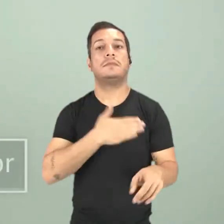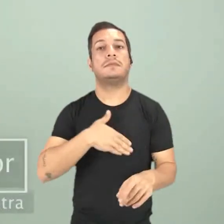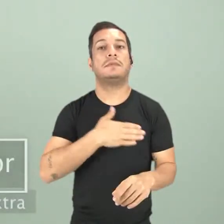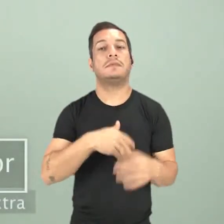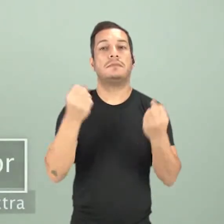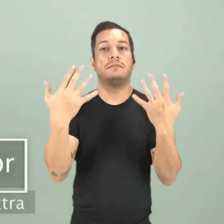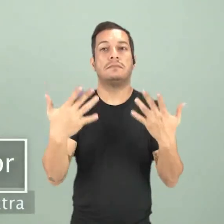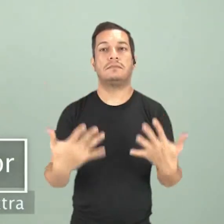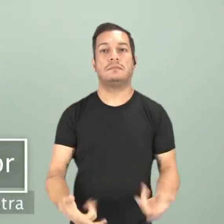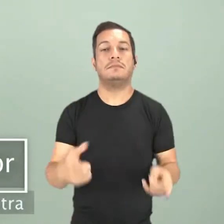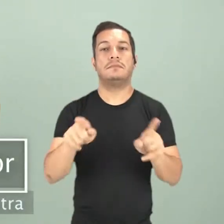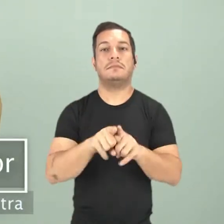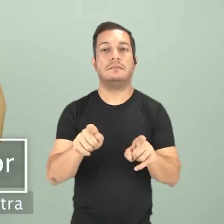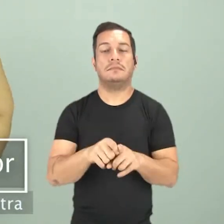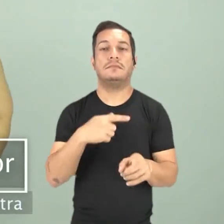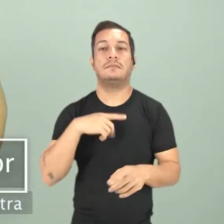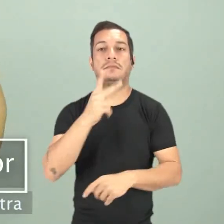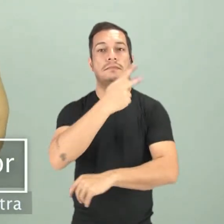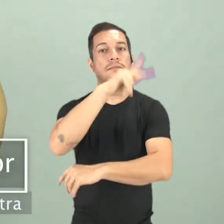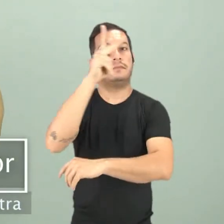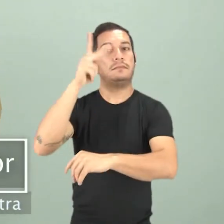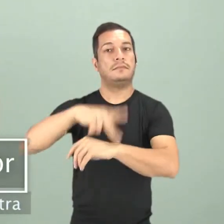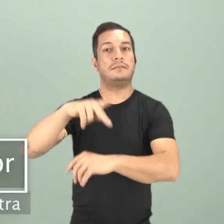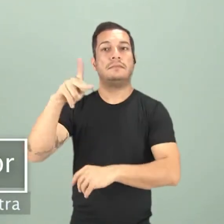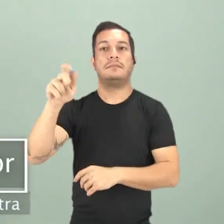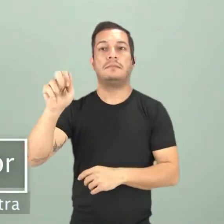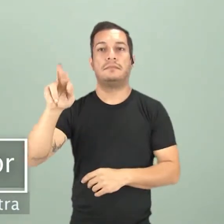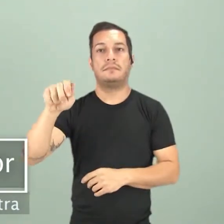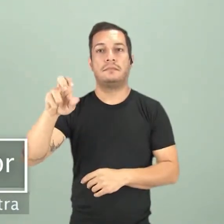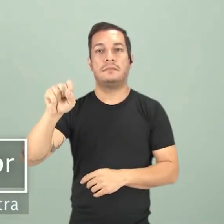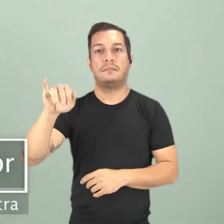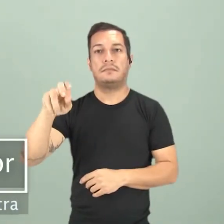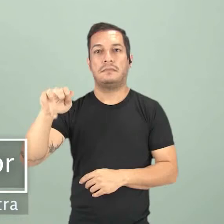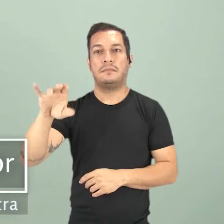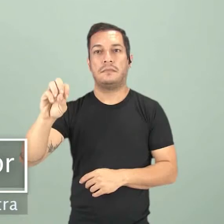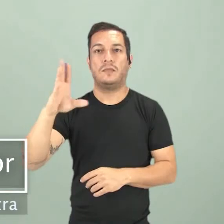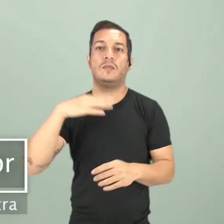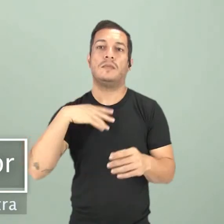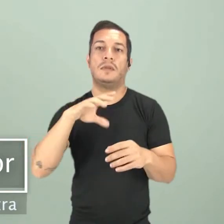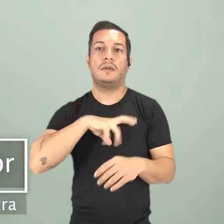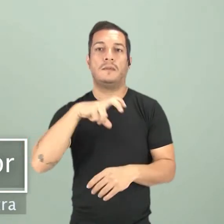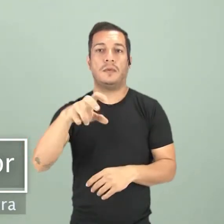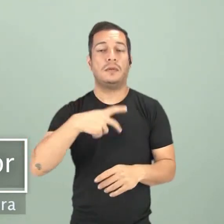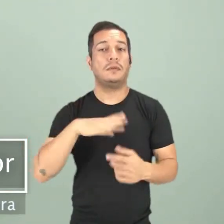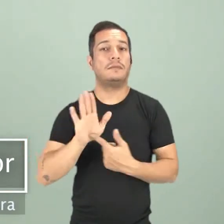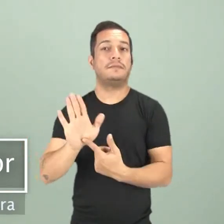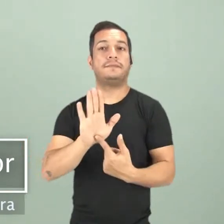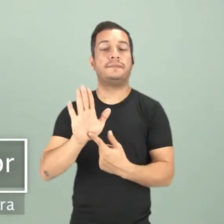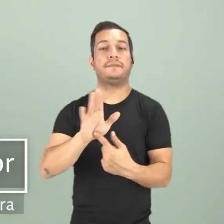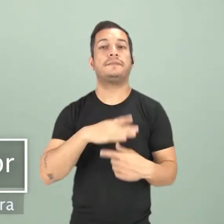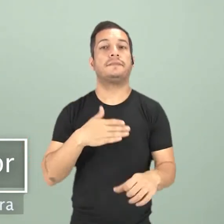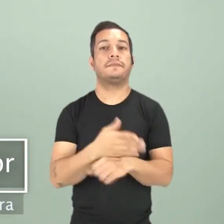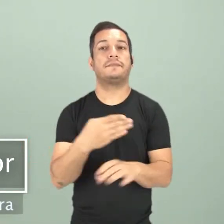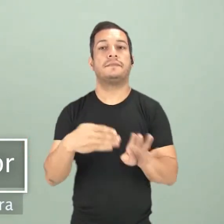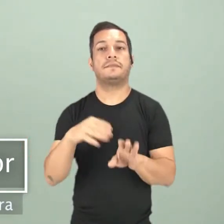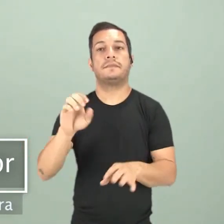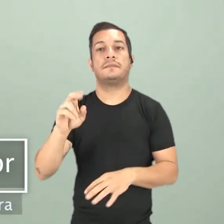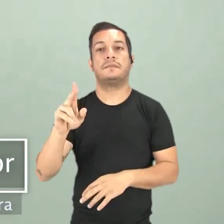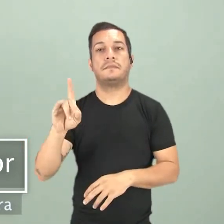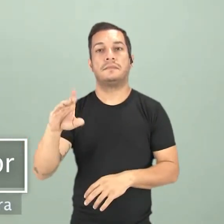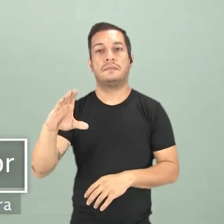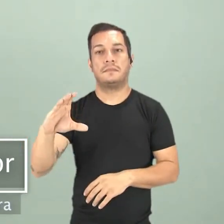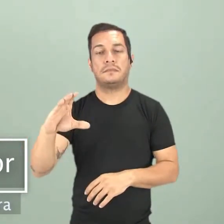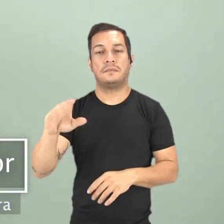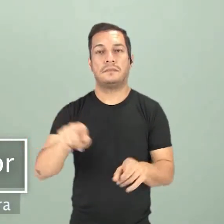da explicação. Parnasianismo em Portugal tem essa cara que eu vos apresentei. Acesse a plataforma